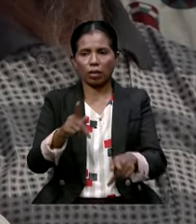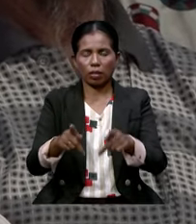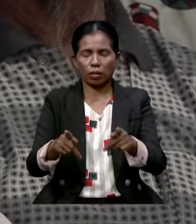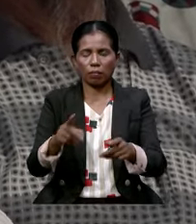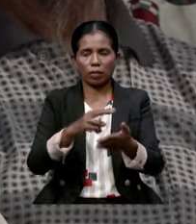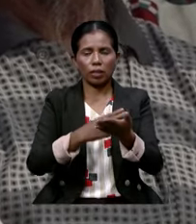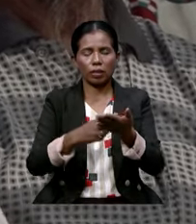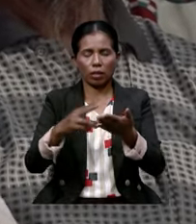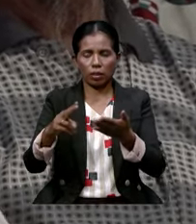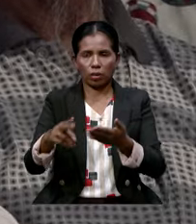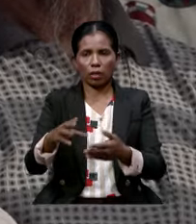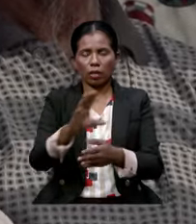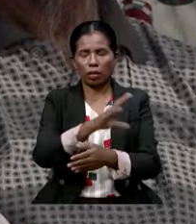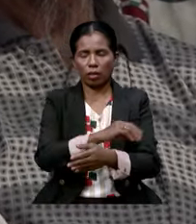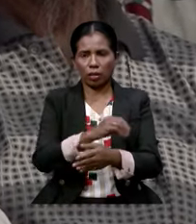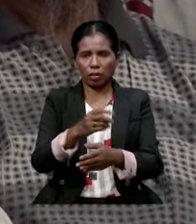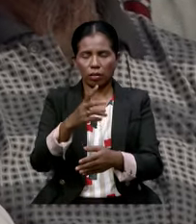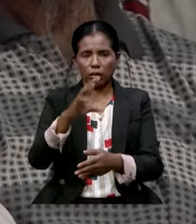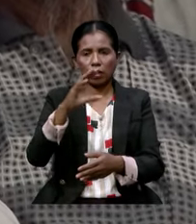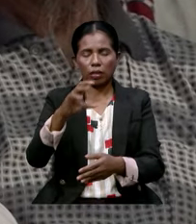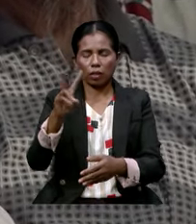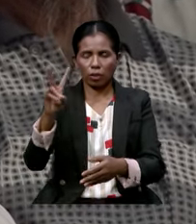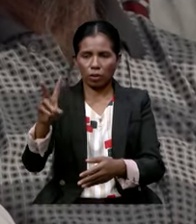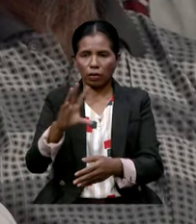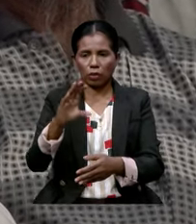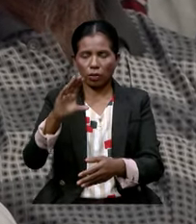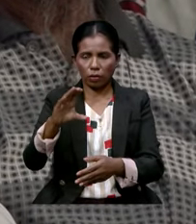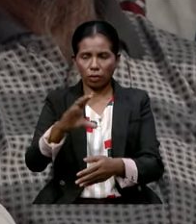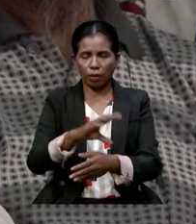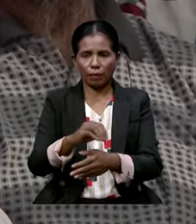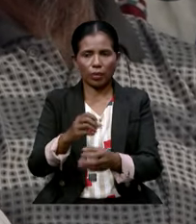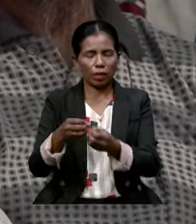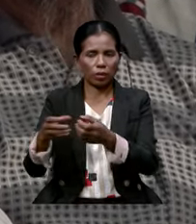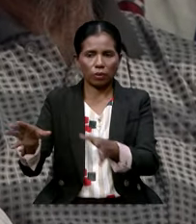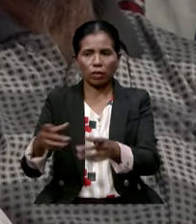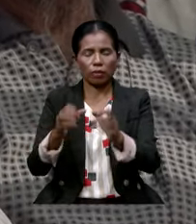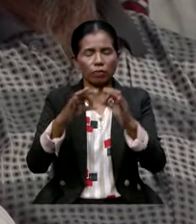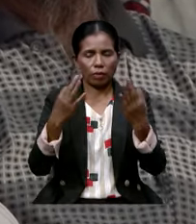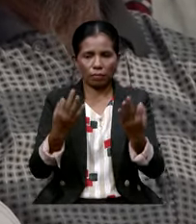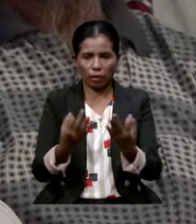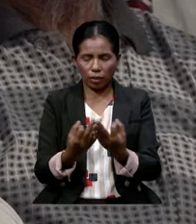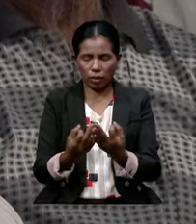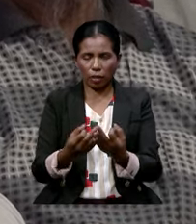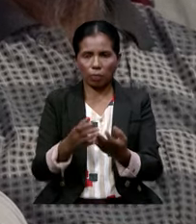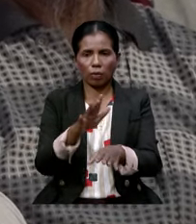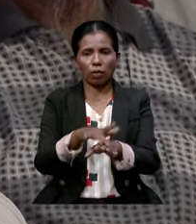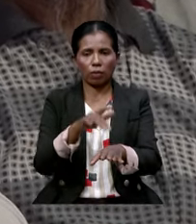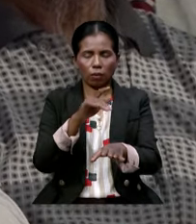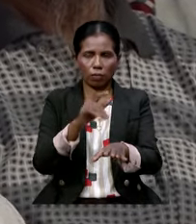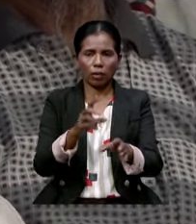Cruz, a tu rala esforço para casa Litan, onde a Rússia a família Sira não é mais afetado